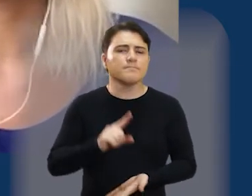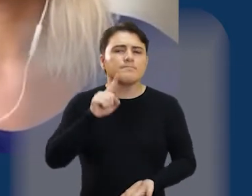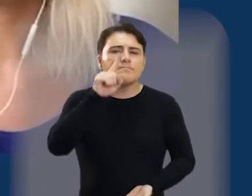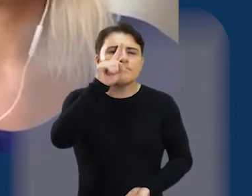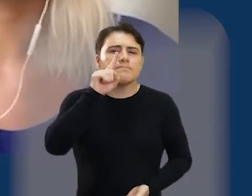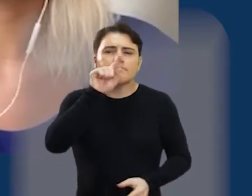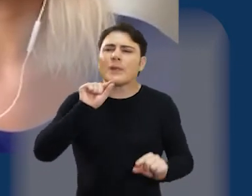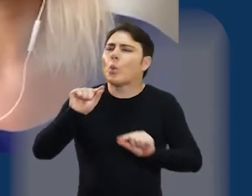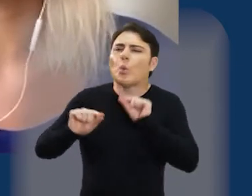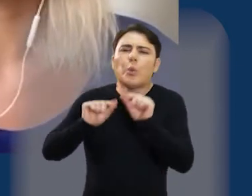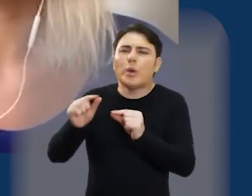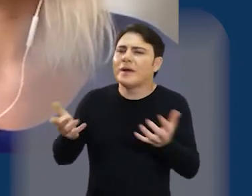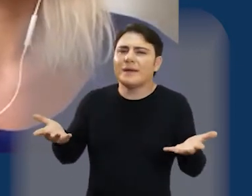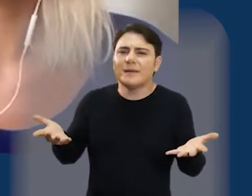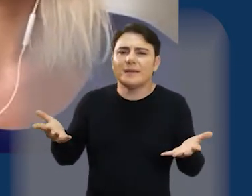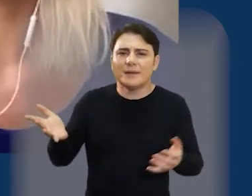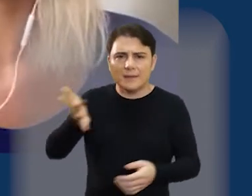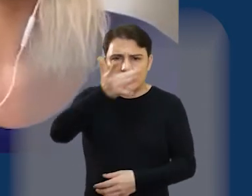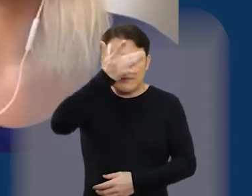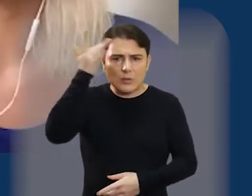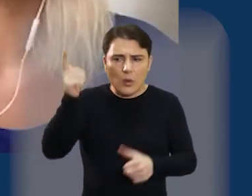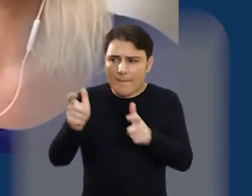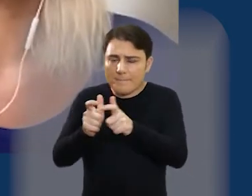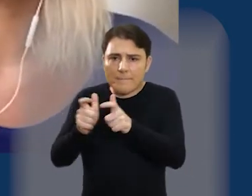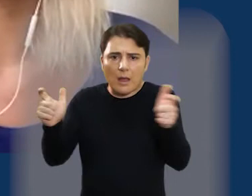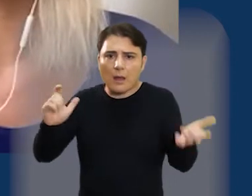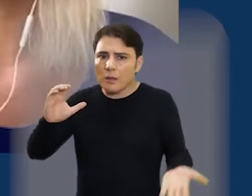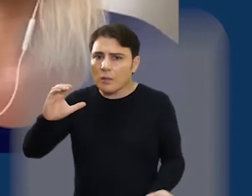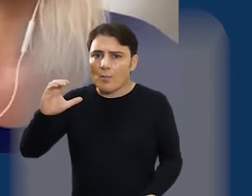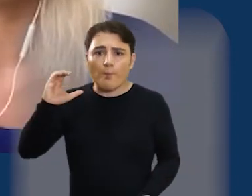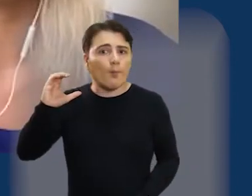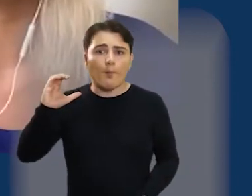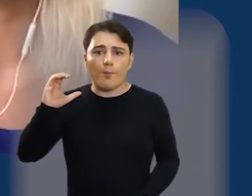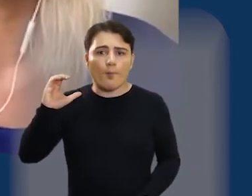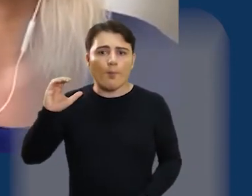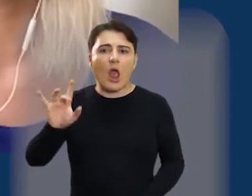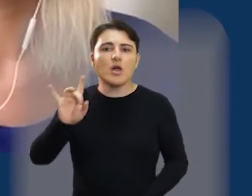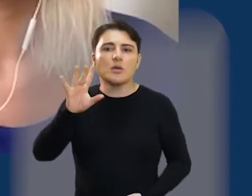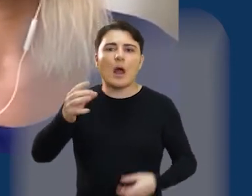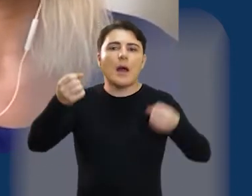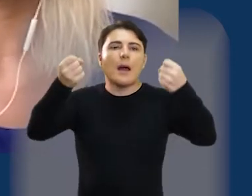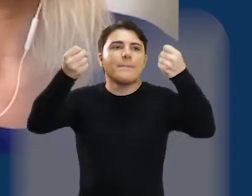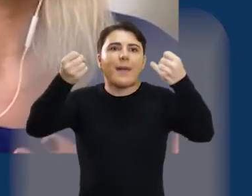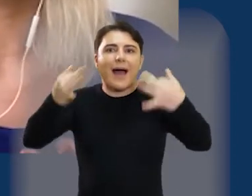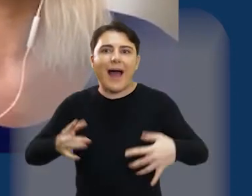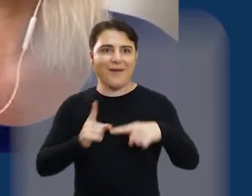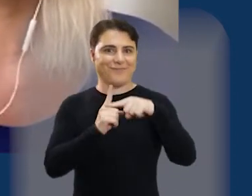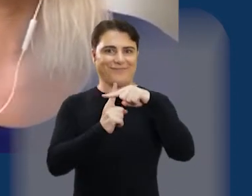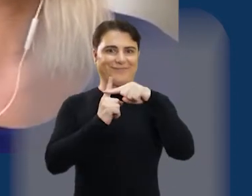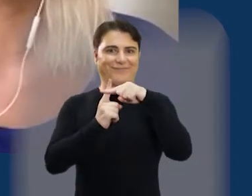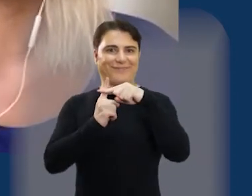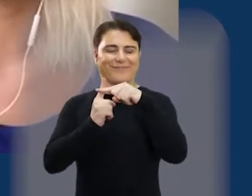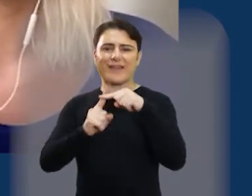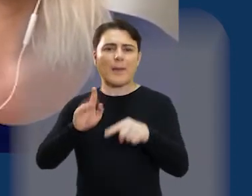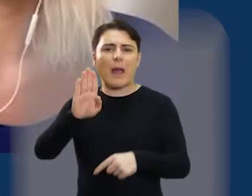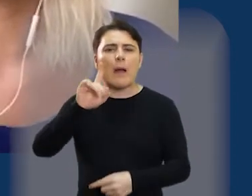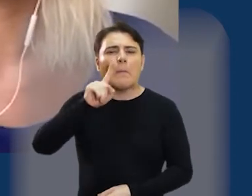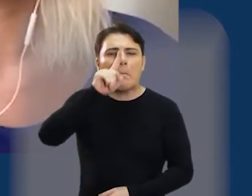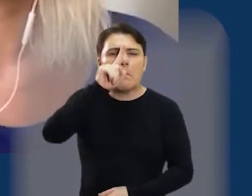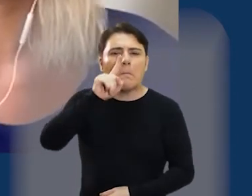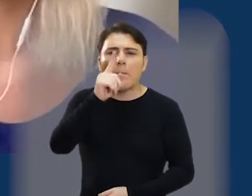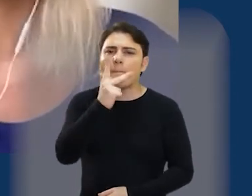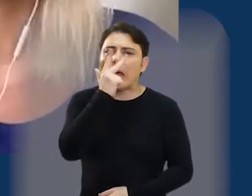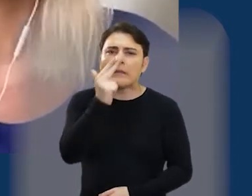doutor Durval? Que muita gente não fala, né? A gente vê sempre sobre os benefícios, mas os riscos, eles